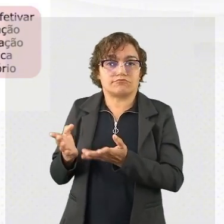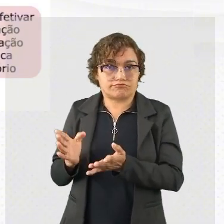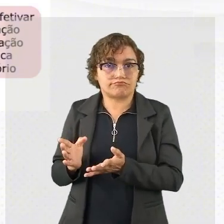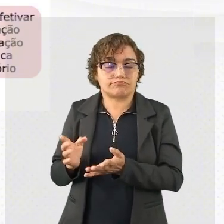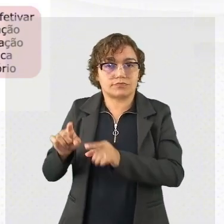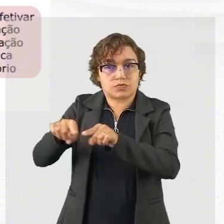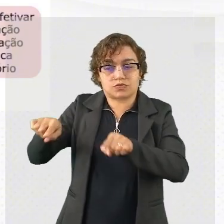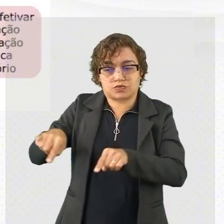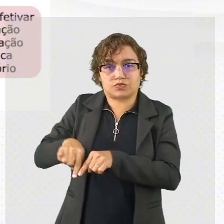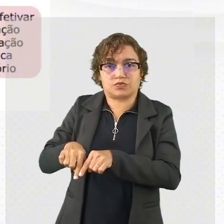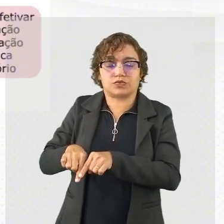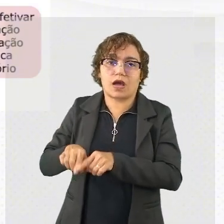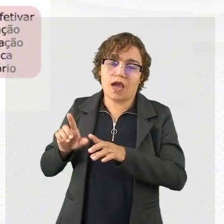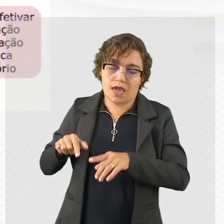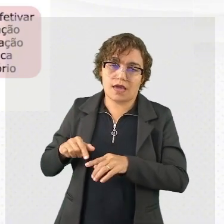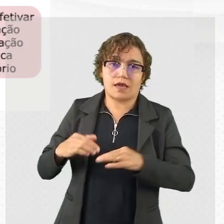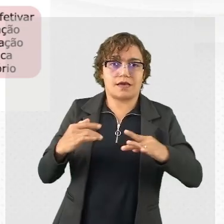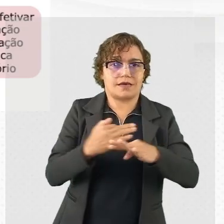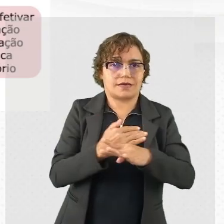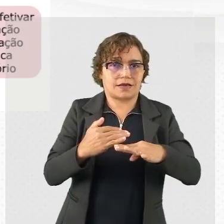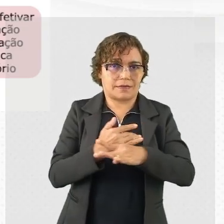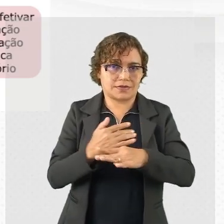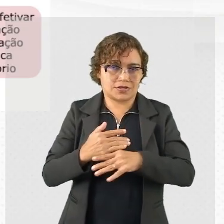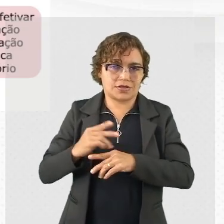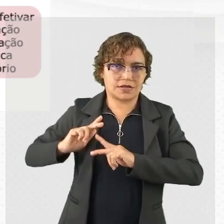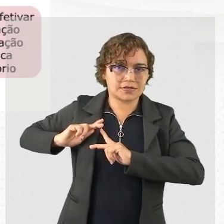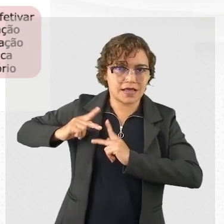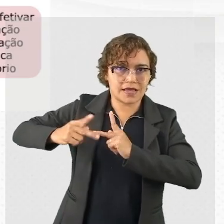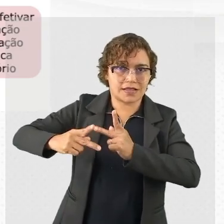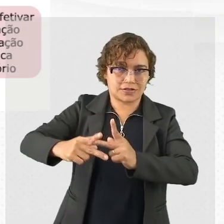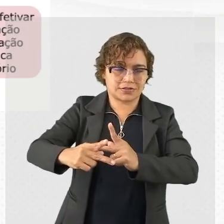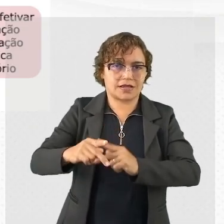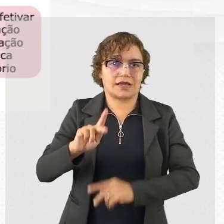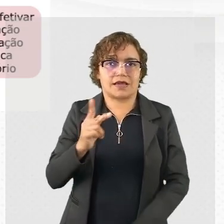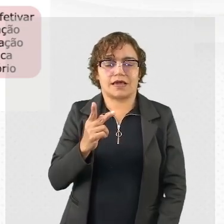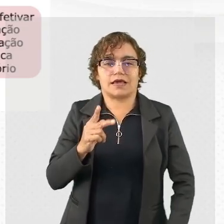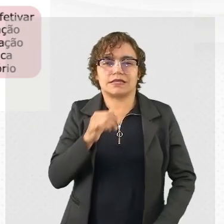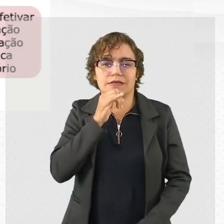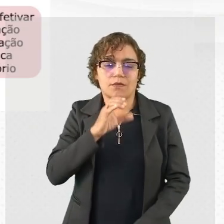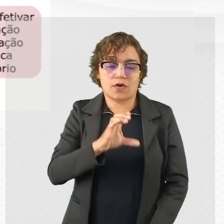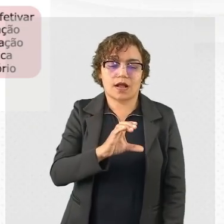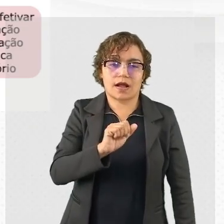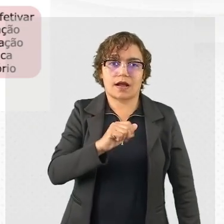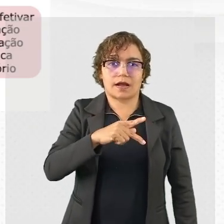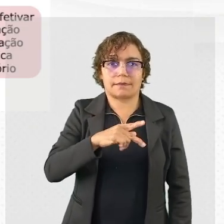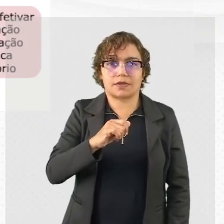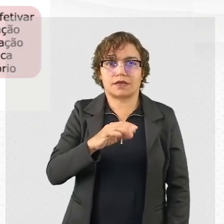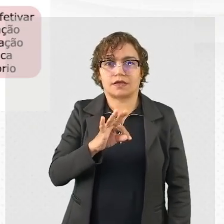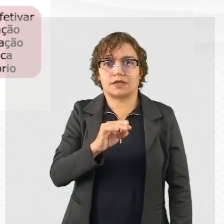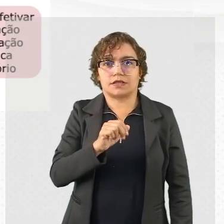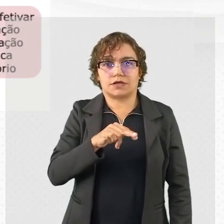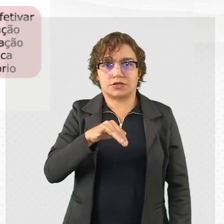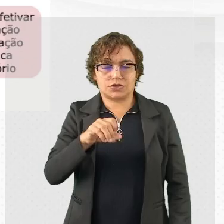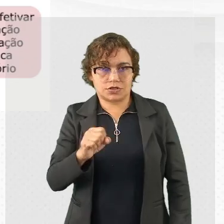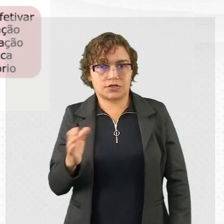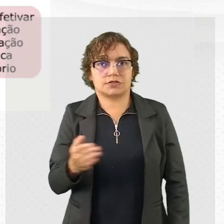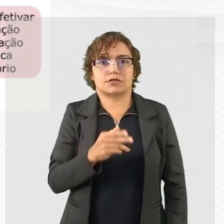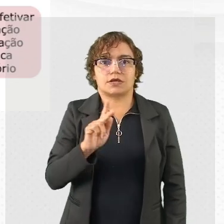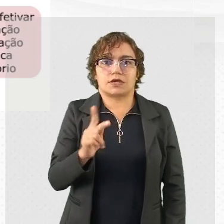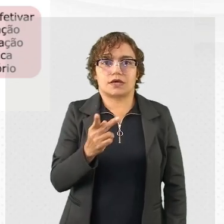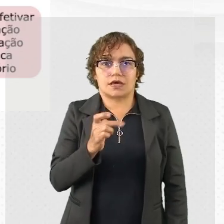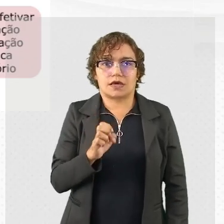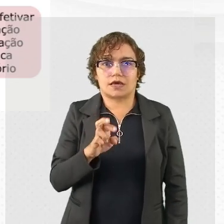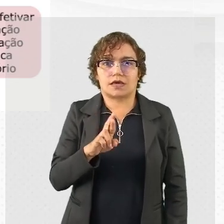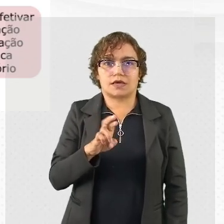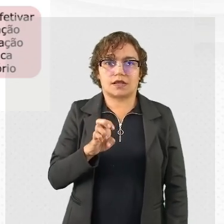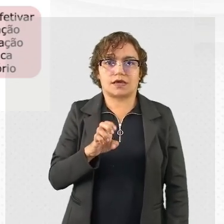território, que são as capitanias hereditárias. Então, é um loteamento, sim, gente, era uma partilha do território, lembrando,